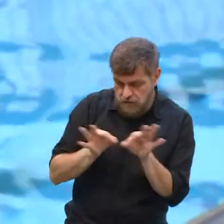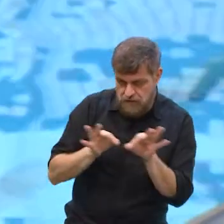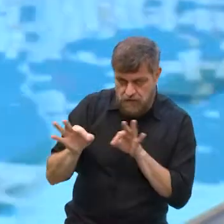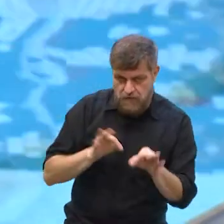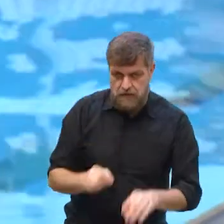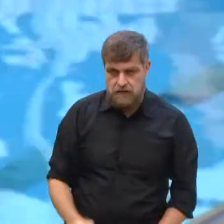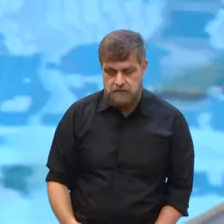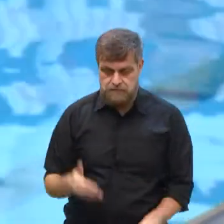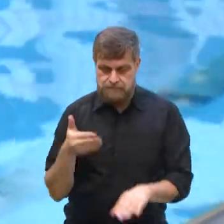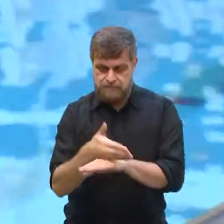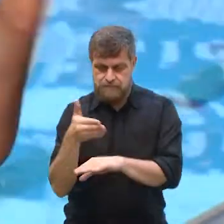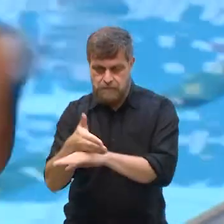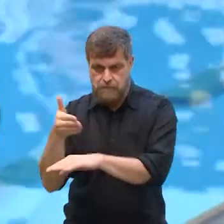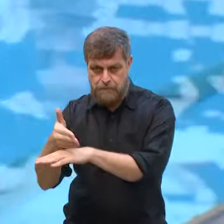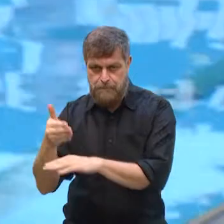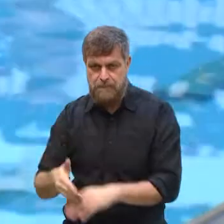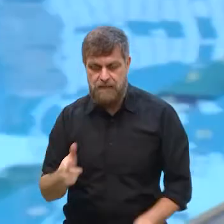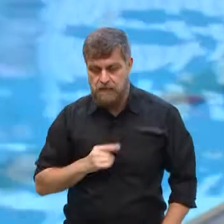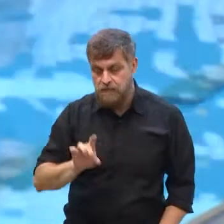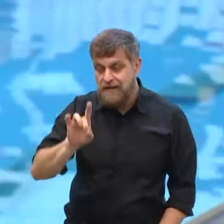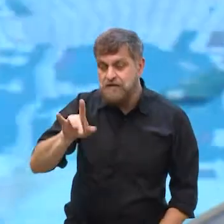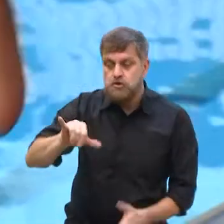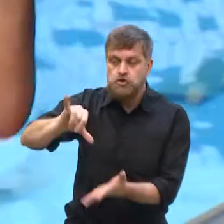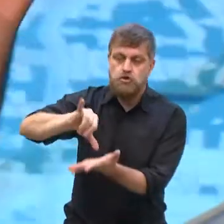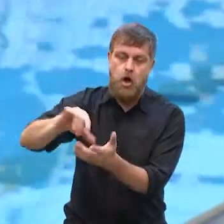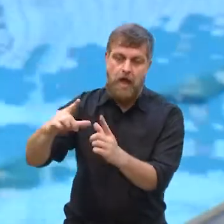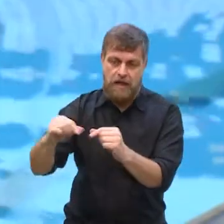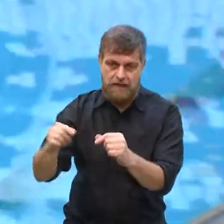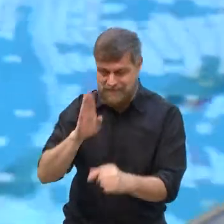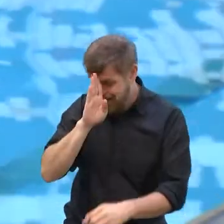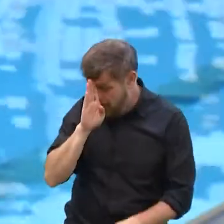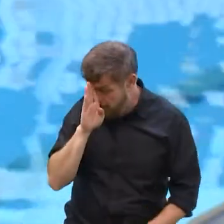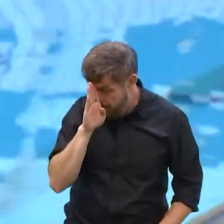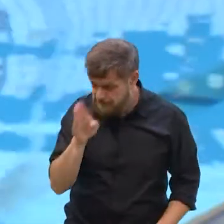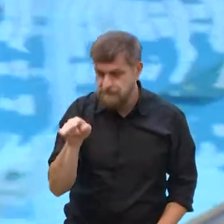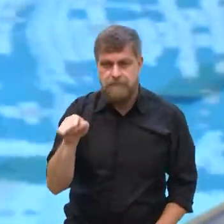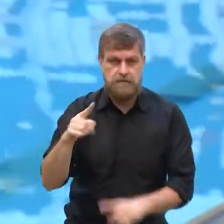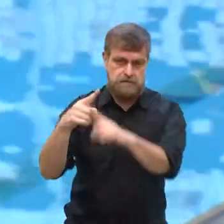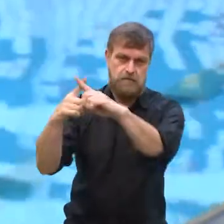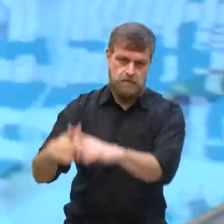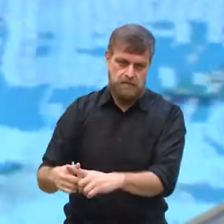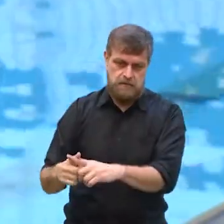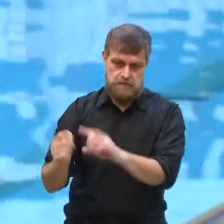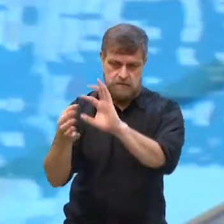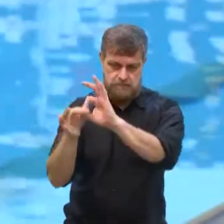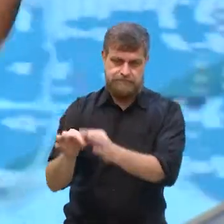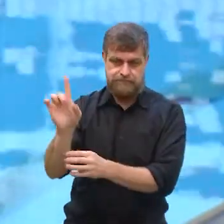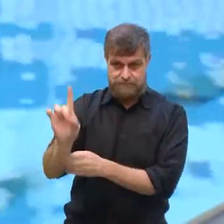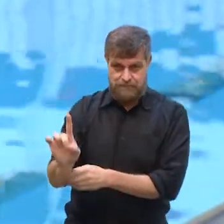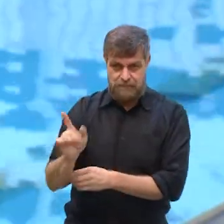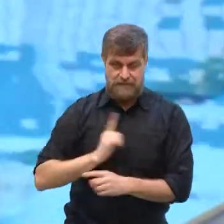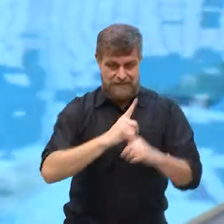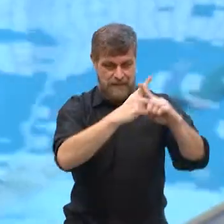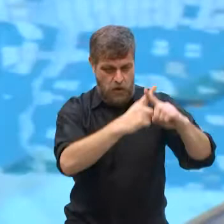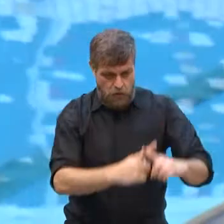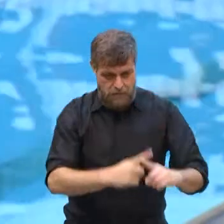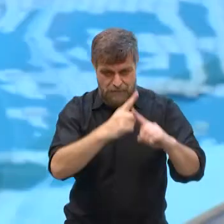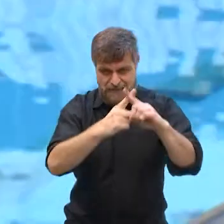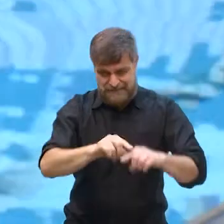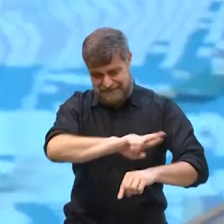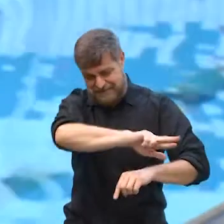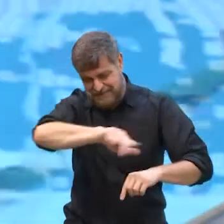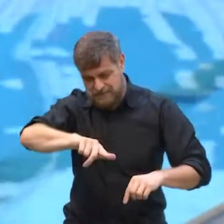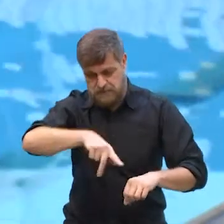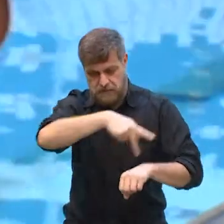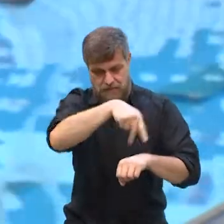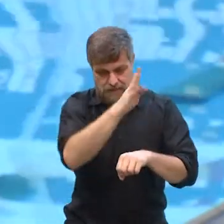esse calendário. Então eu não estou me preparando apenas para Tóquio, é claro que Tóquio é a principal competição, mas que a gente tem grandes competições que acontecem não